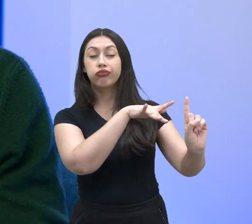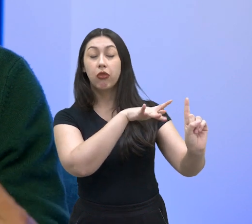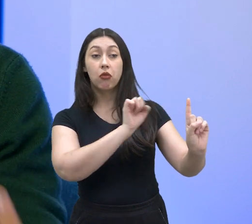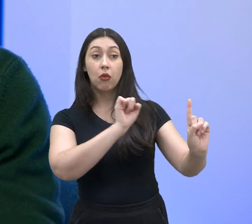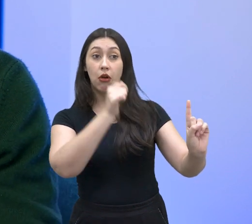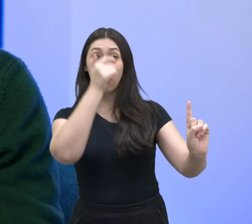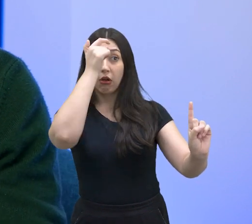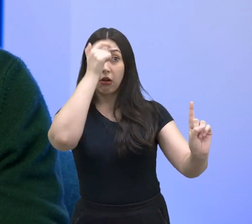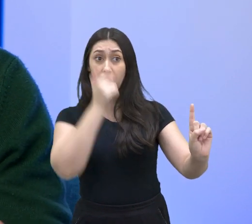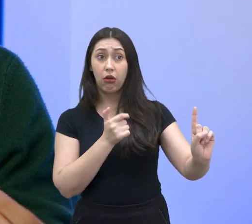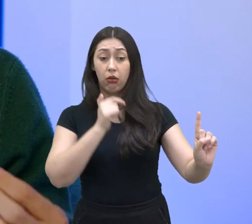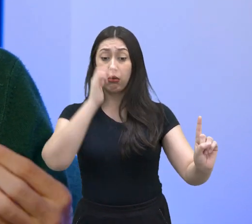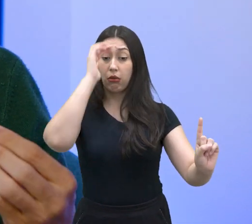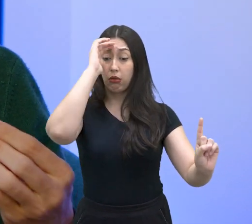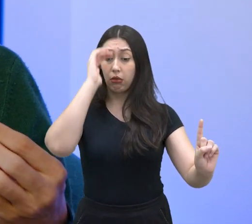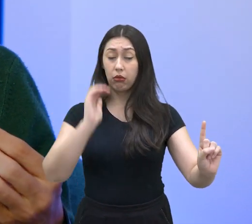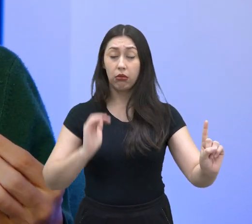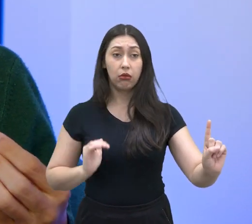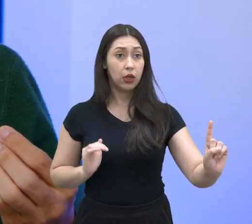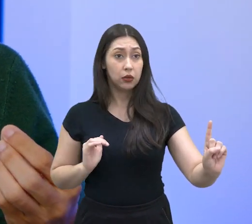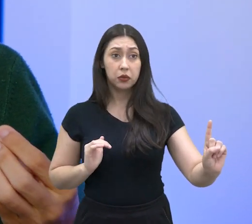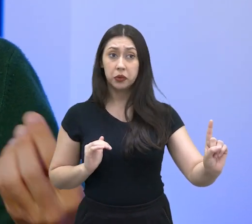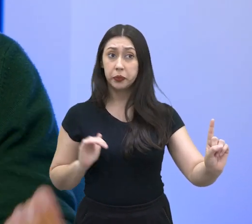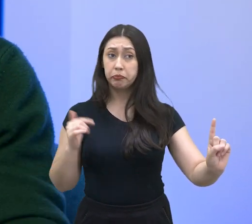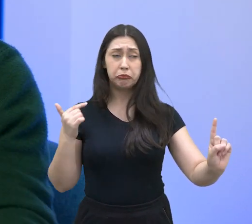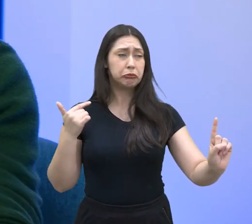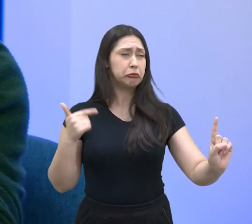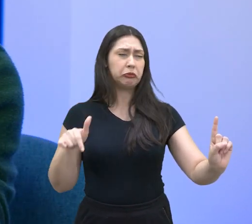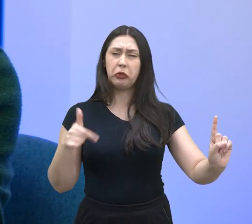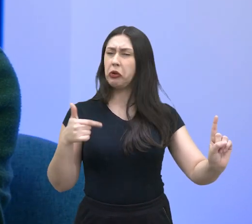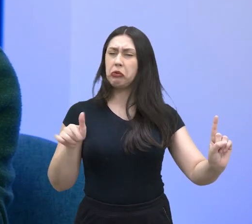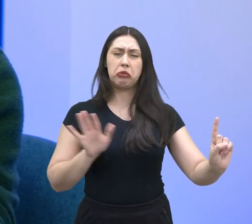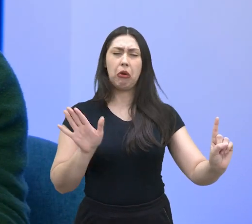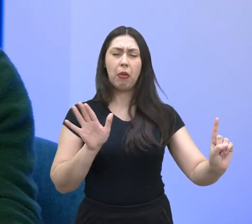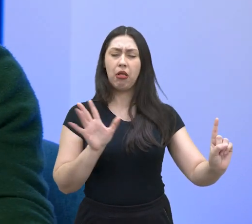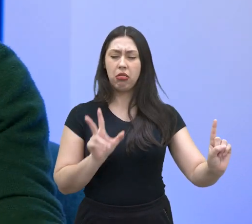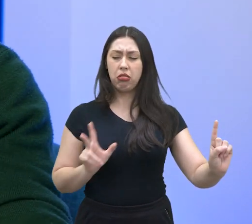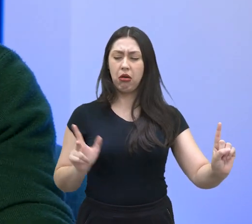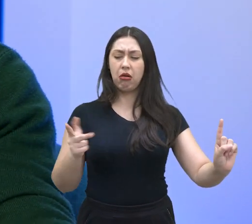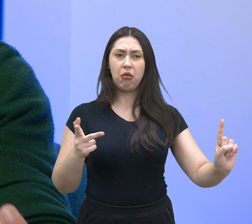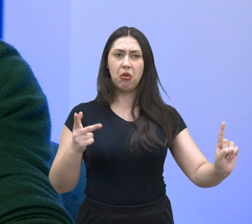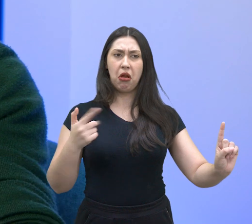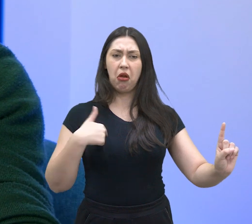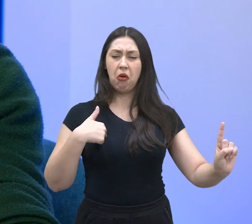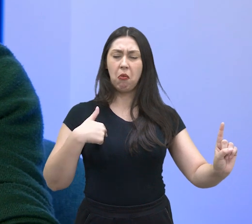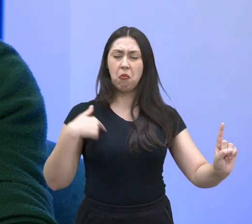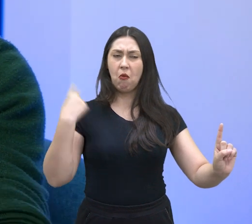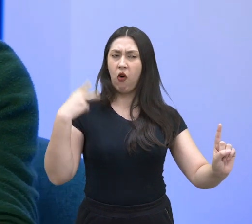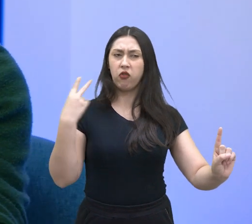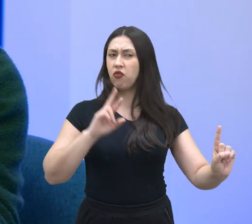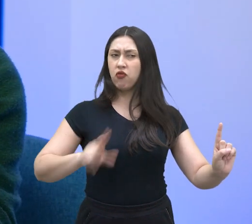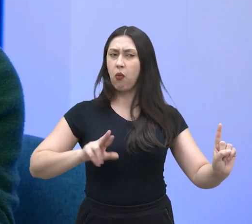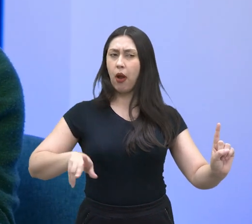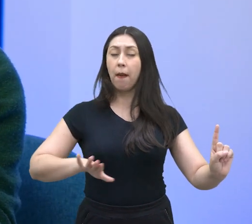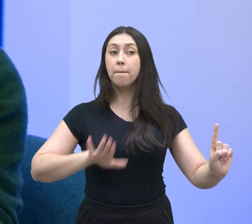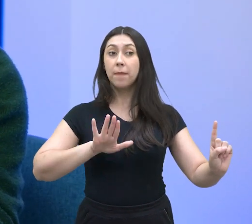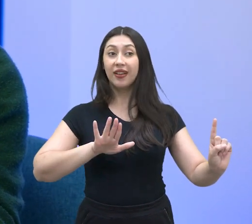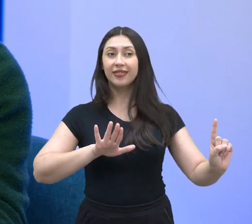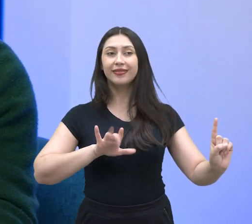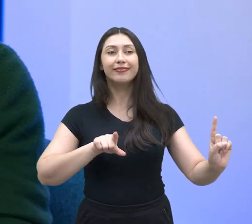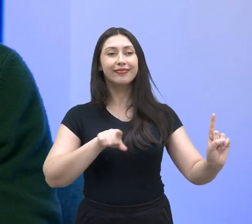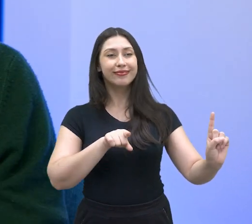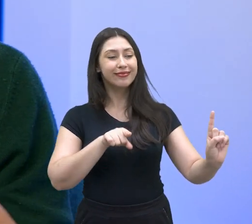exerço influência na vida deles. Então, eu posso estar falando de um grêmio estudantil de jovens, então, a gente pode ter um grêmio de crianças de 10 anos de